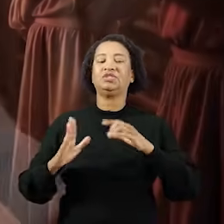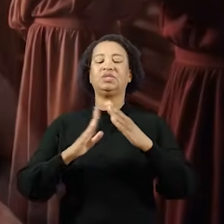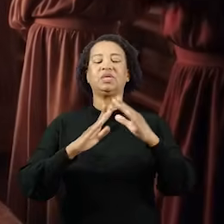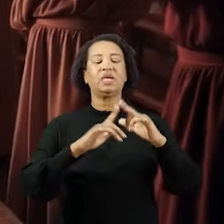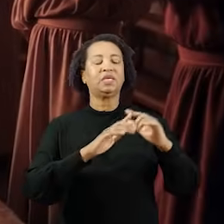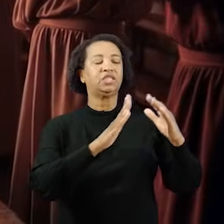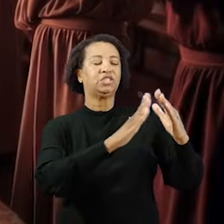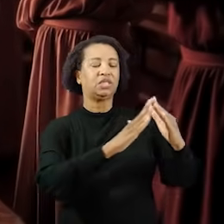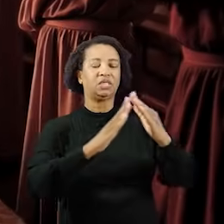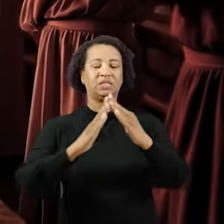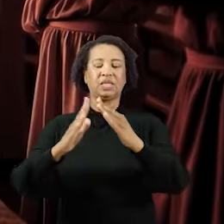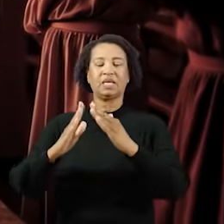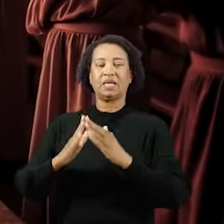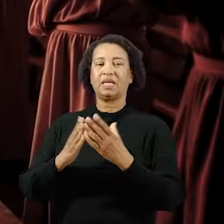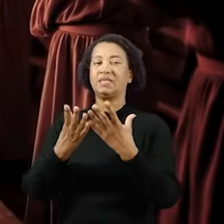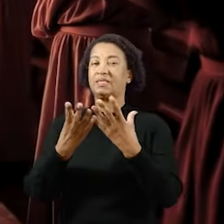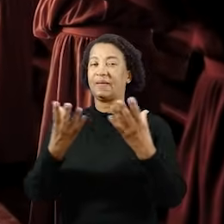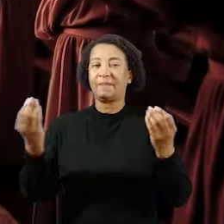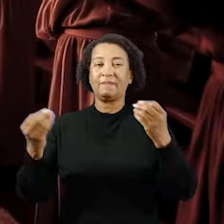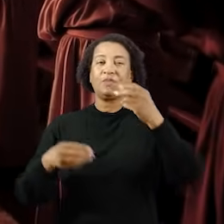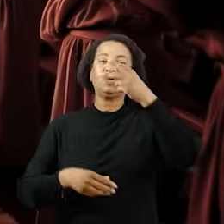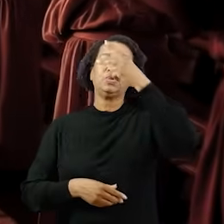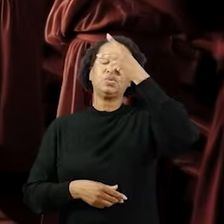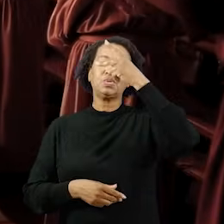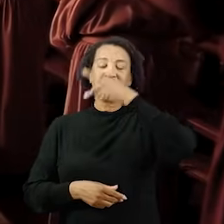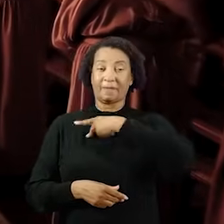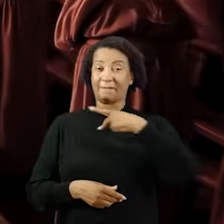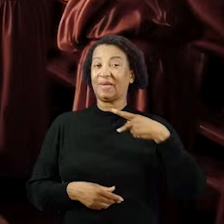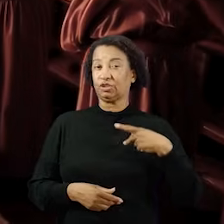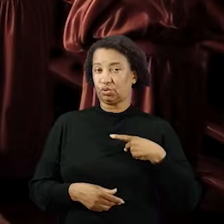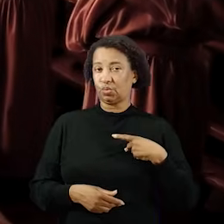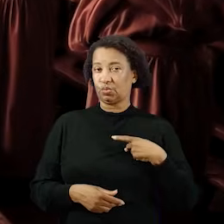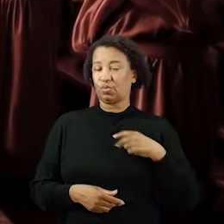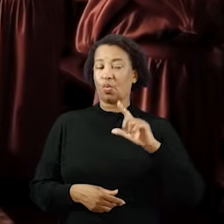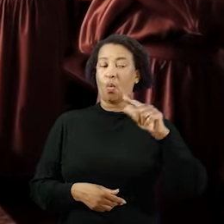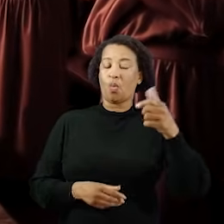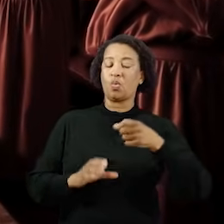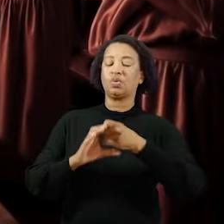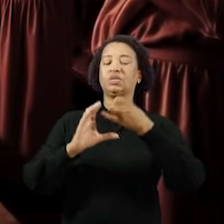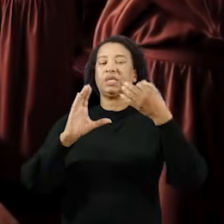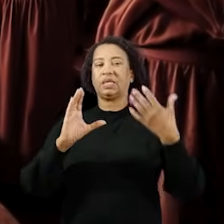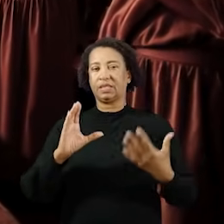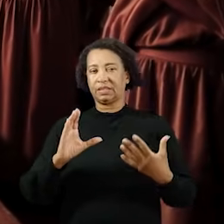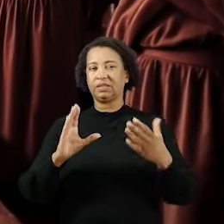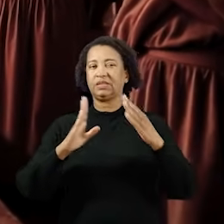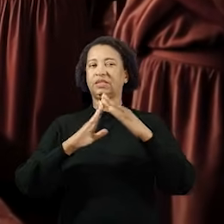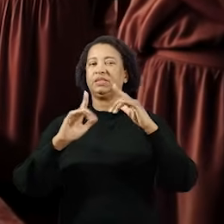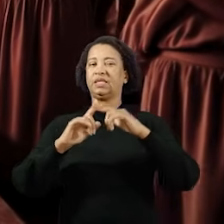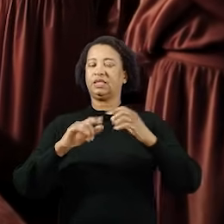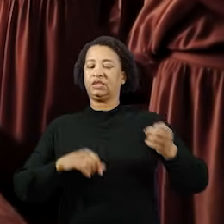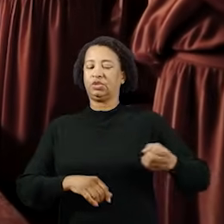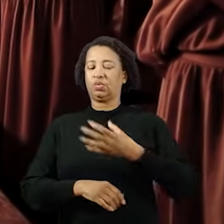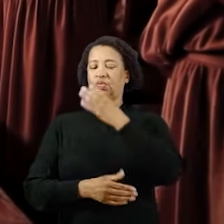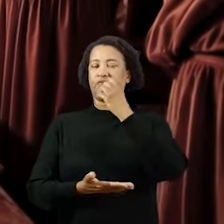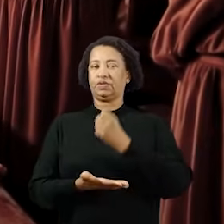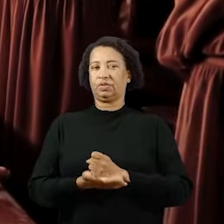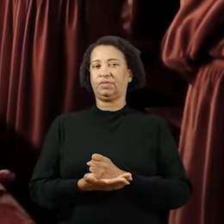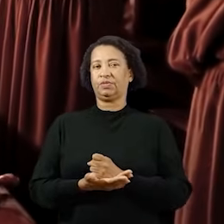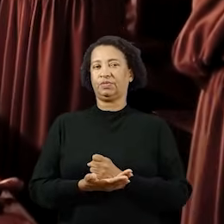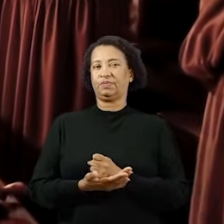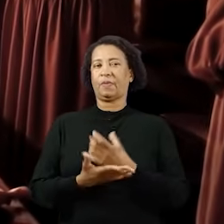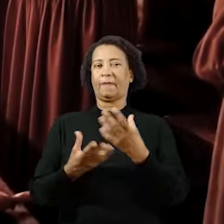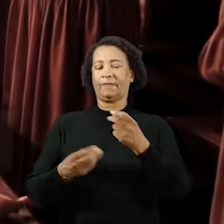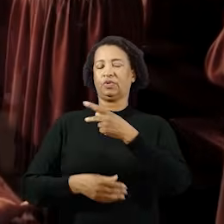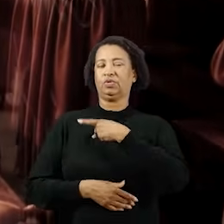as igrejas nas casas e muitos pastores, aparentemente. Uma outra característica da igreja do Novo Testamento.